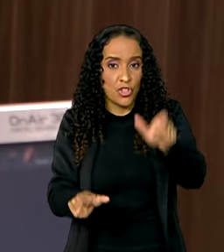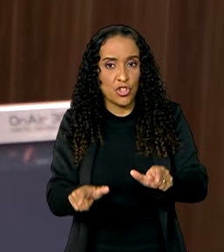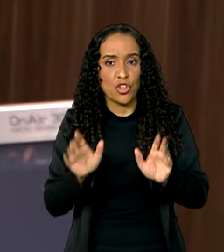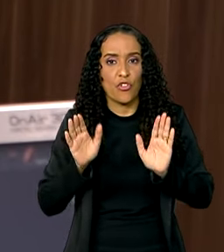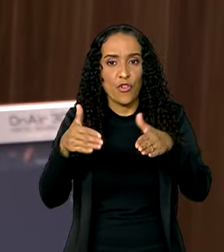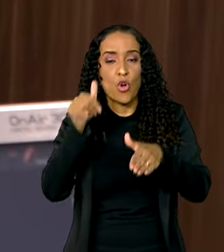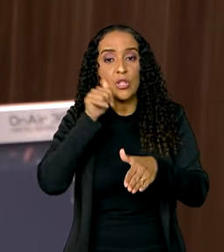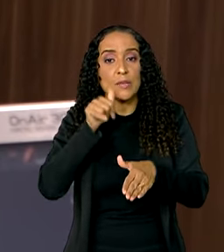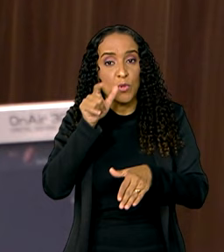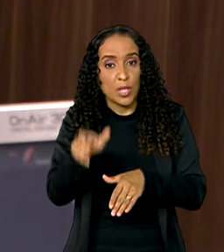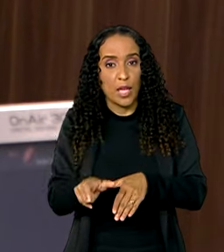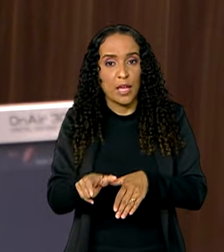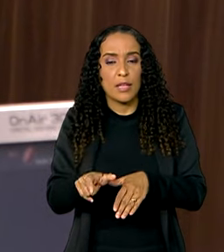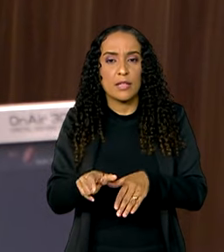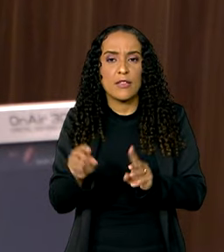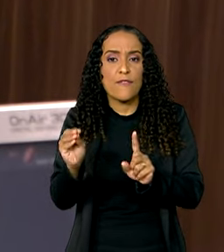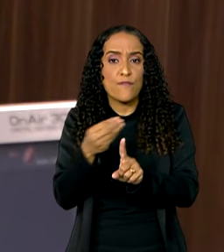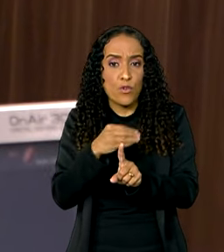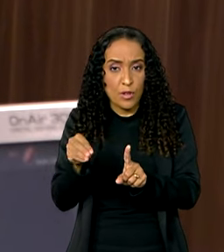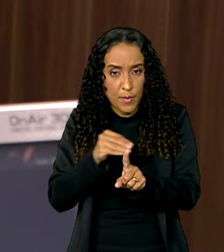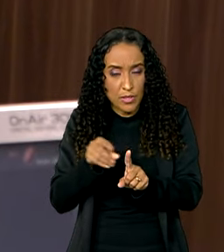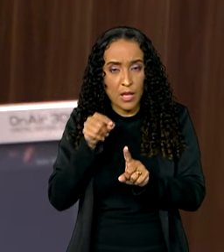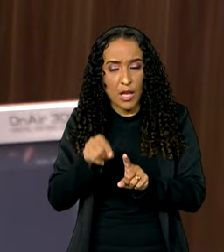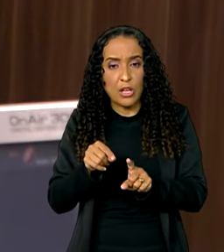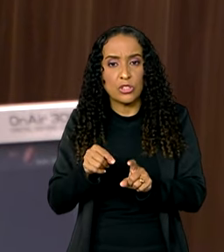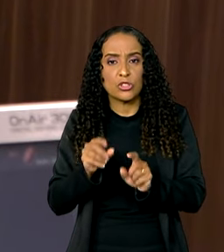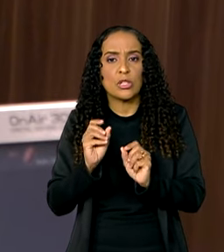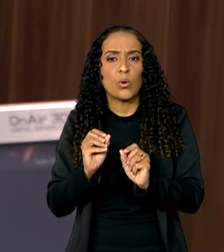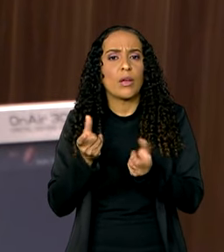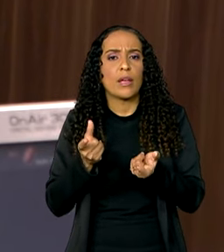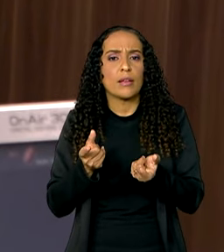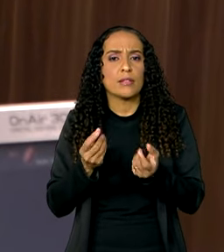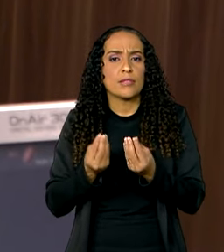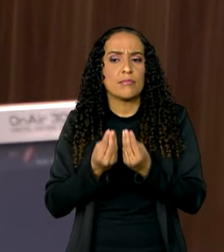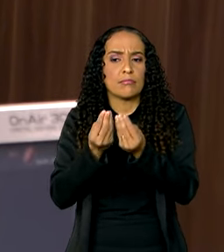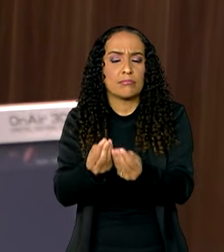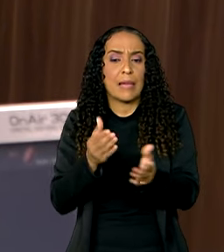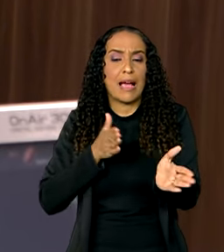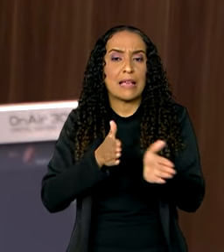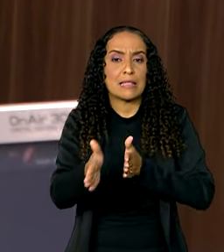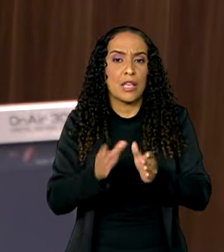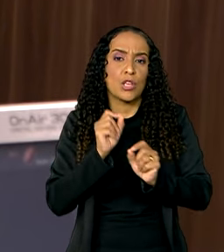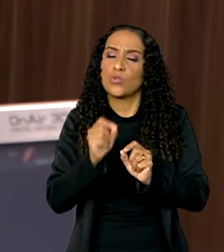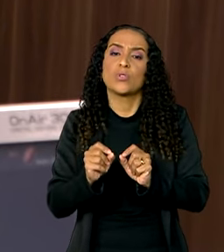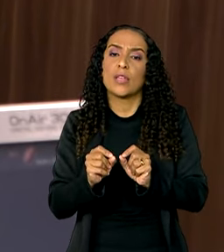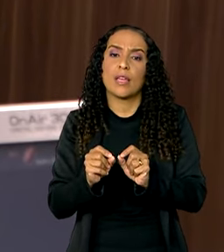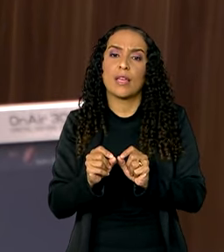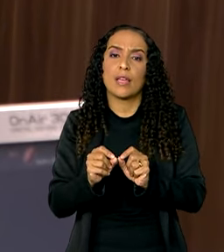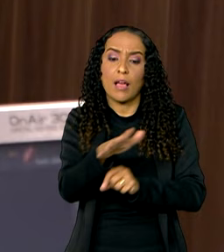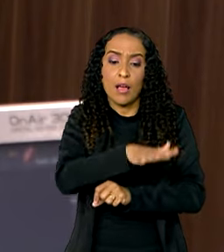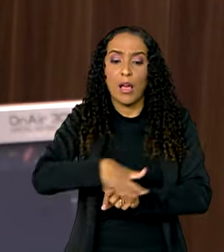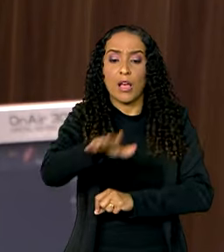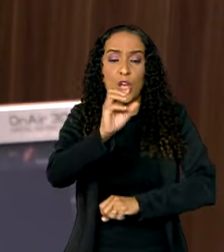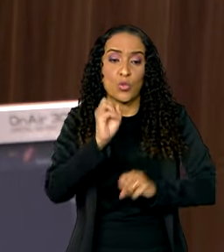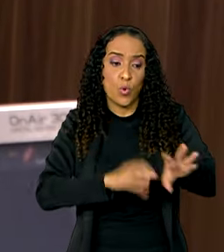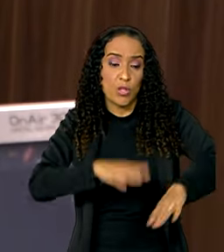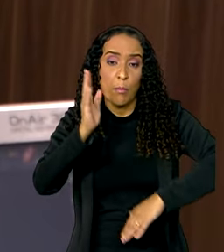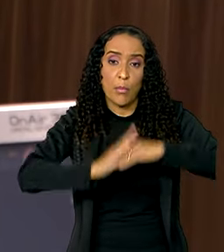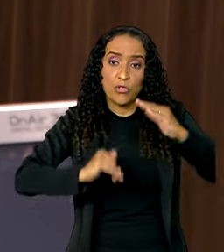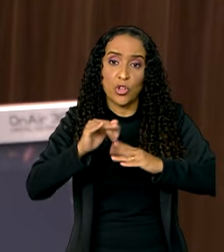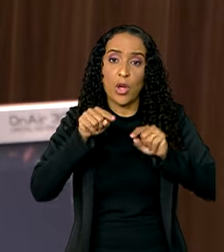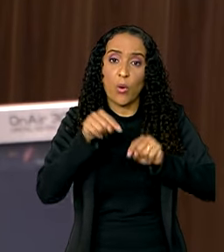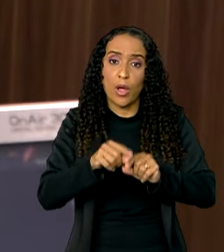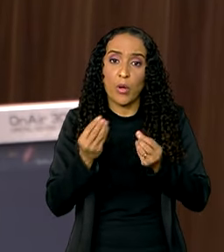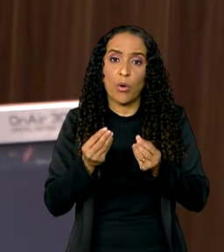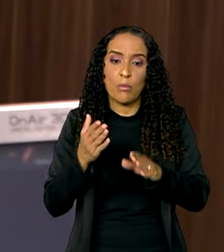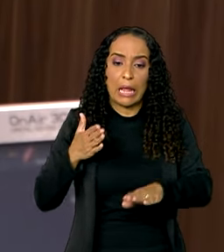foco das mulheres invulnerabilidade eh trazendo a questão do acesso eh eh à educação profissional como uma forma